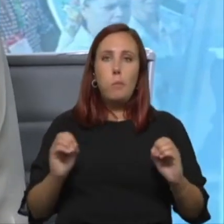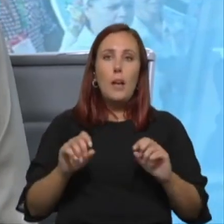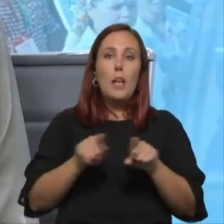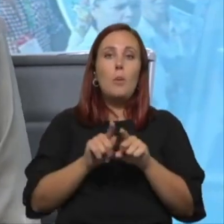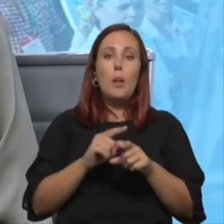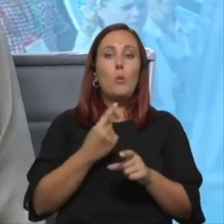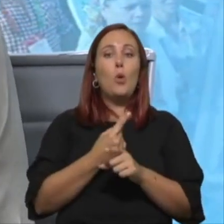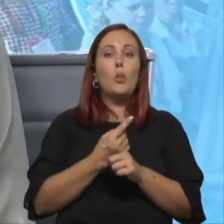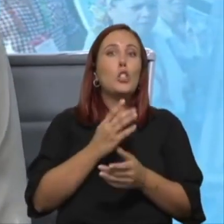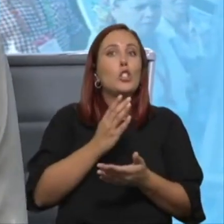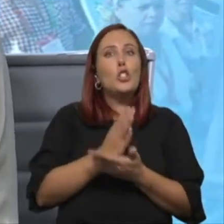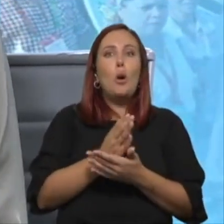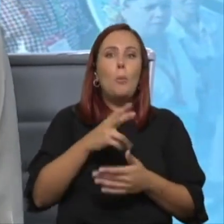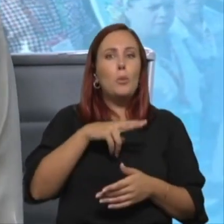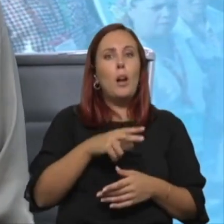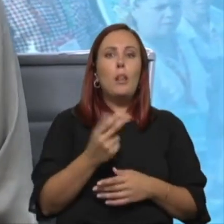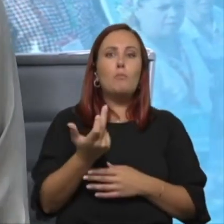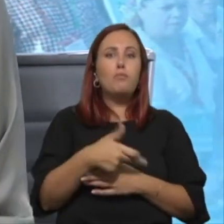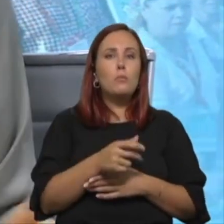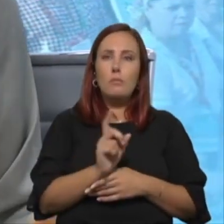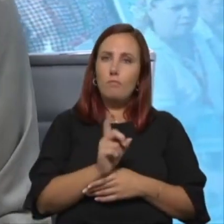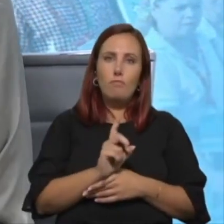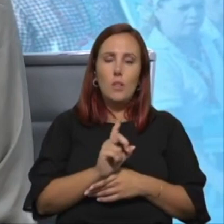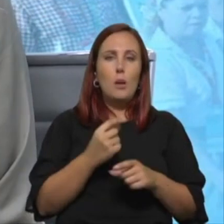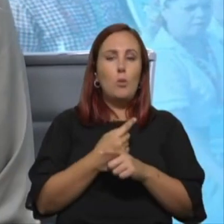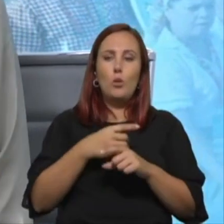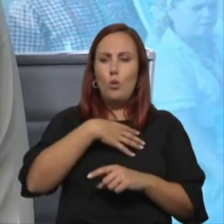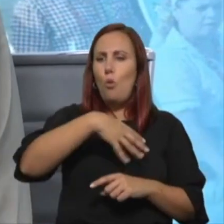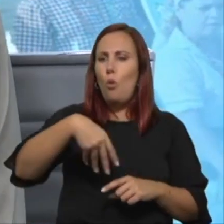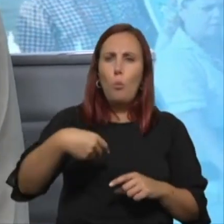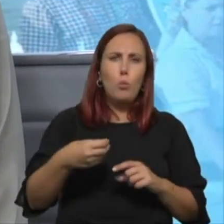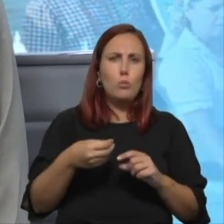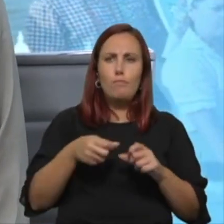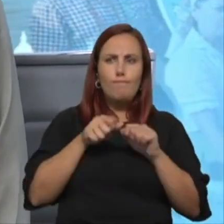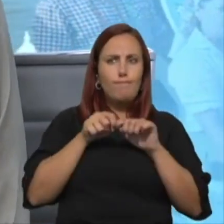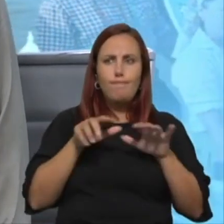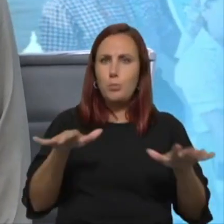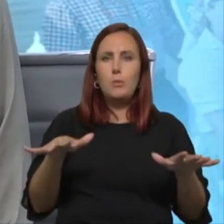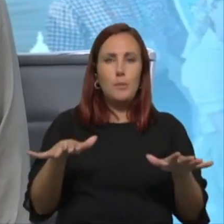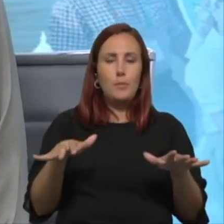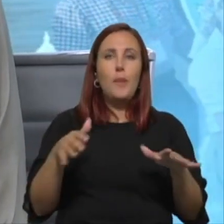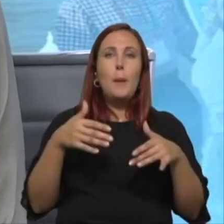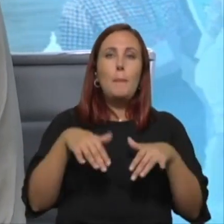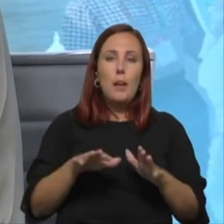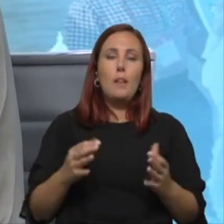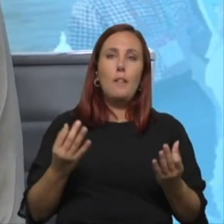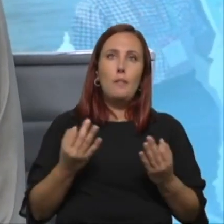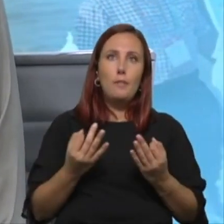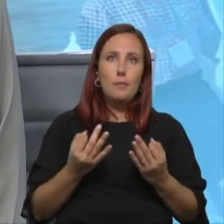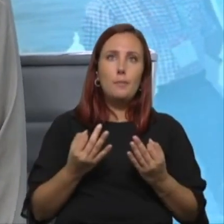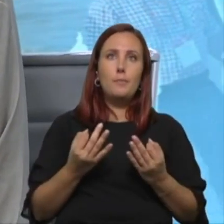nossa, portanto, isto não acontece só em Portugal, isto é universal, portanto, é em todos os países. mas de facto é